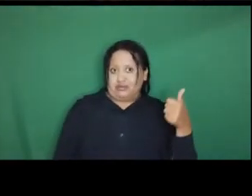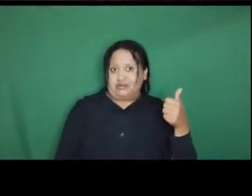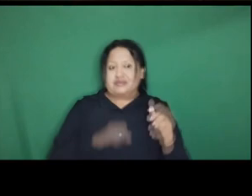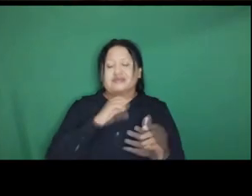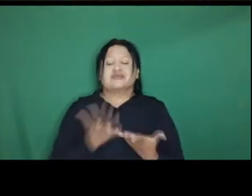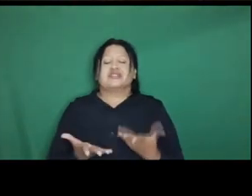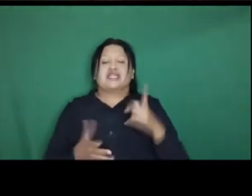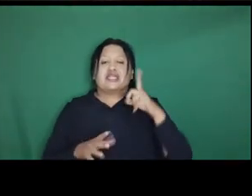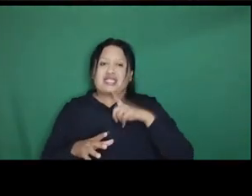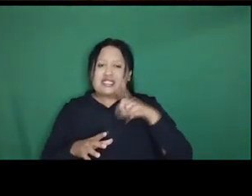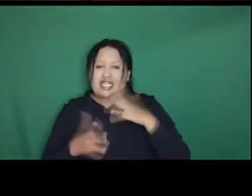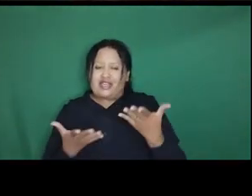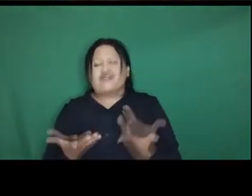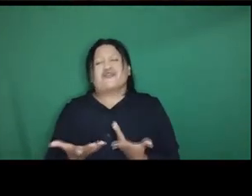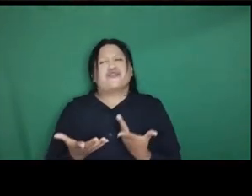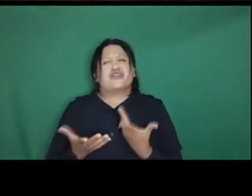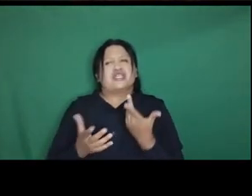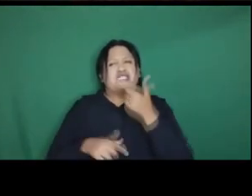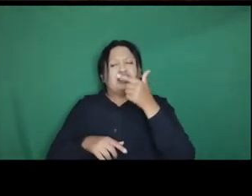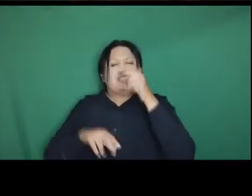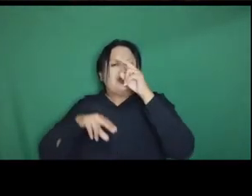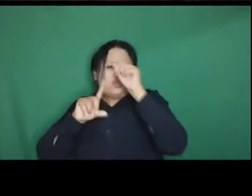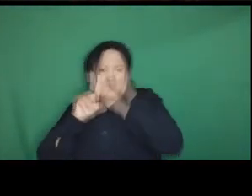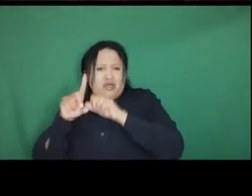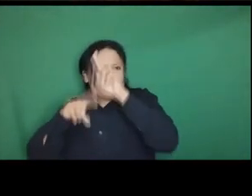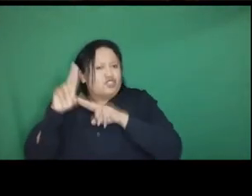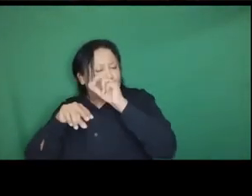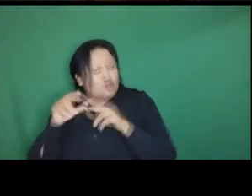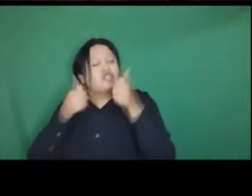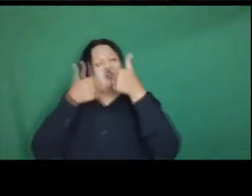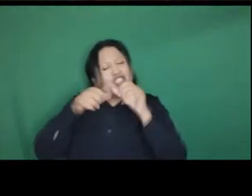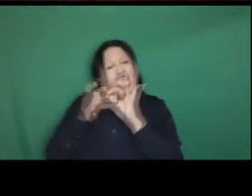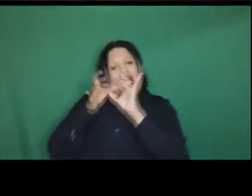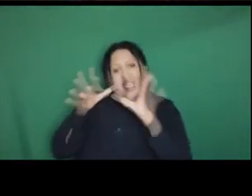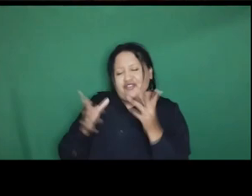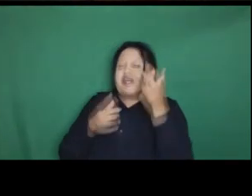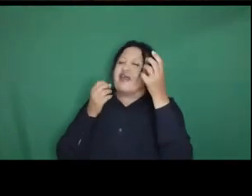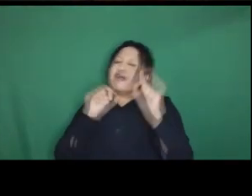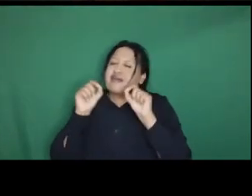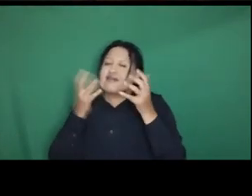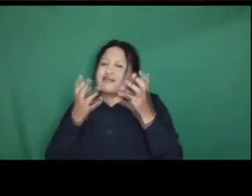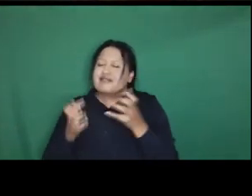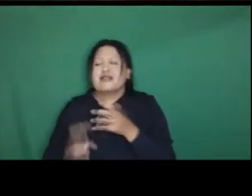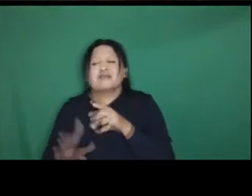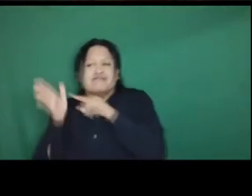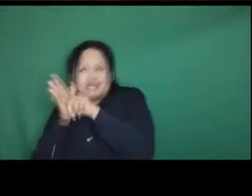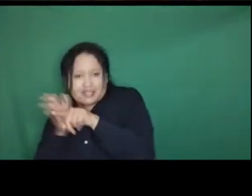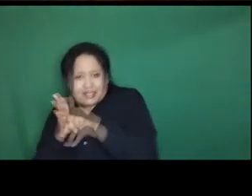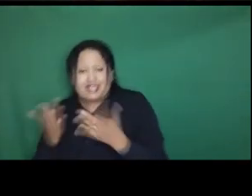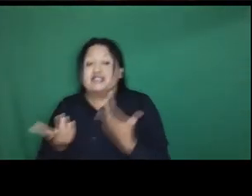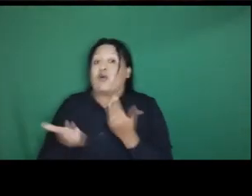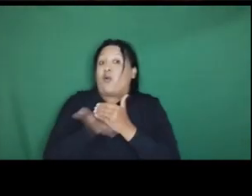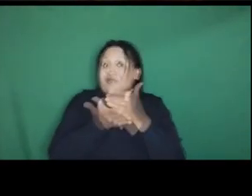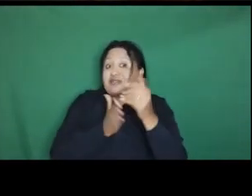que teve um acesso aí em Julho né que tá disponível para que você para quem quiser consultar E aí a partir desse pequeno